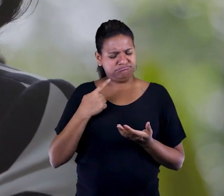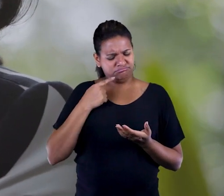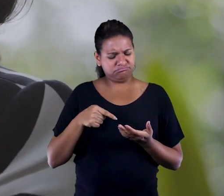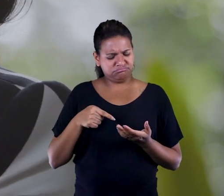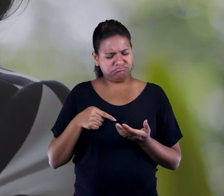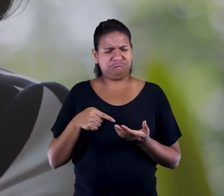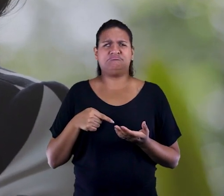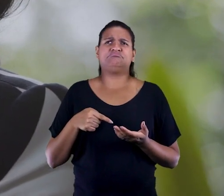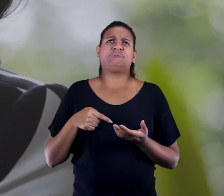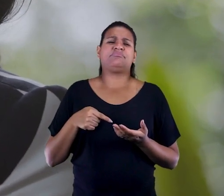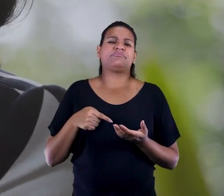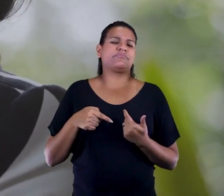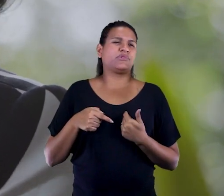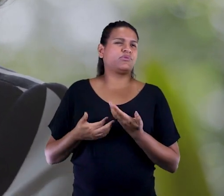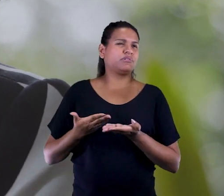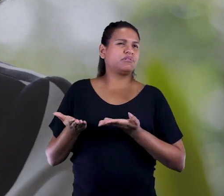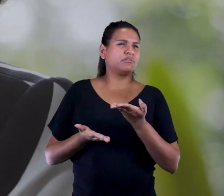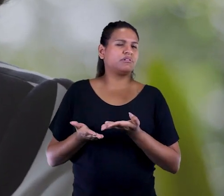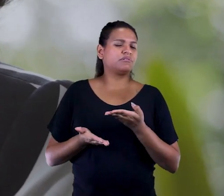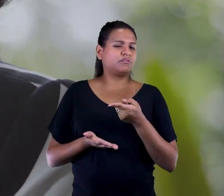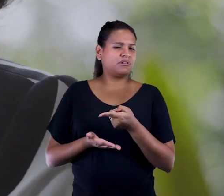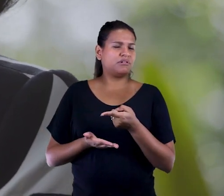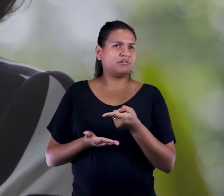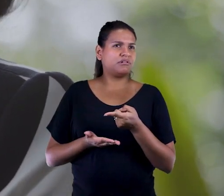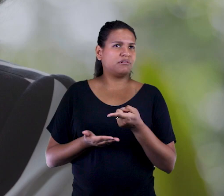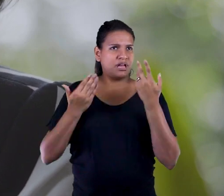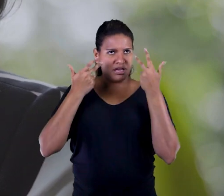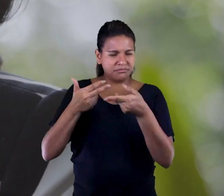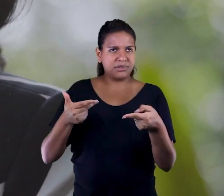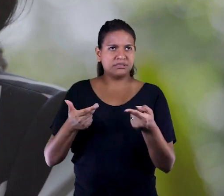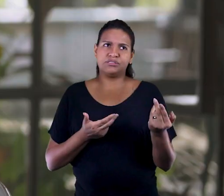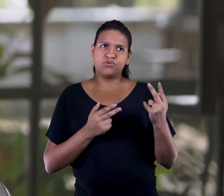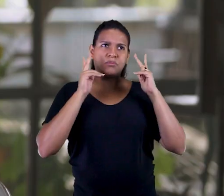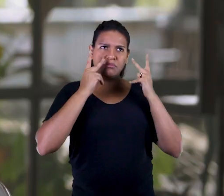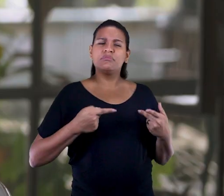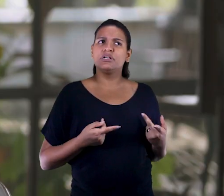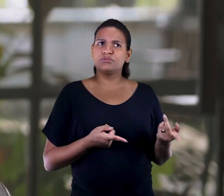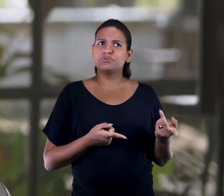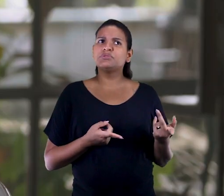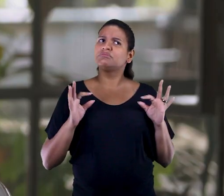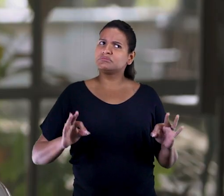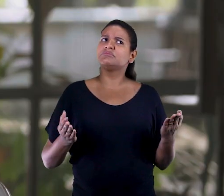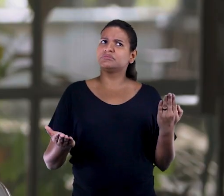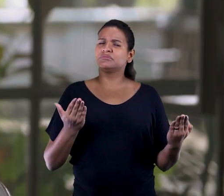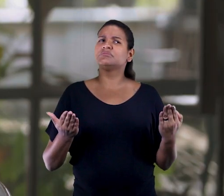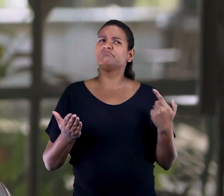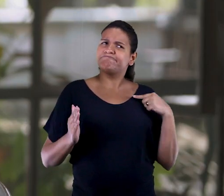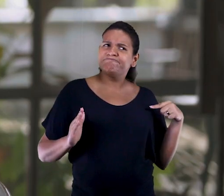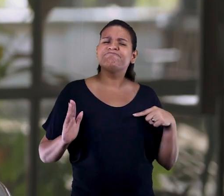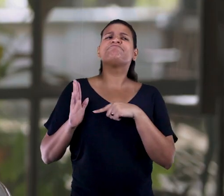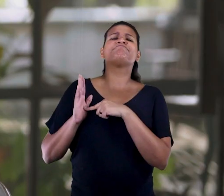por que eu não vou tratar esses animais da mesma forma que eu trataria se fosse um ser humano? Por que eu não vou denunciar da mesma forma